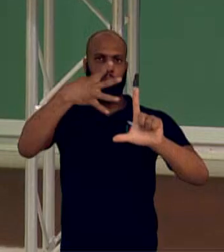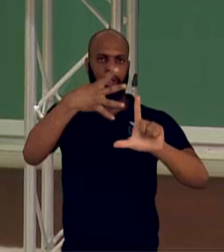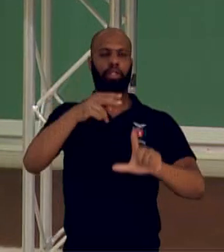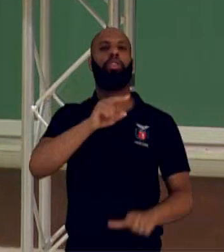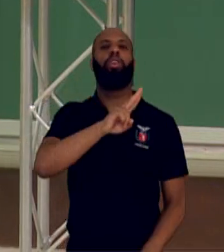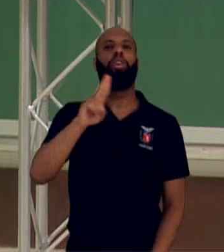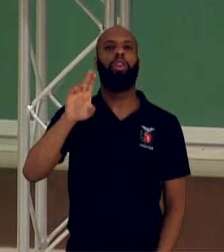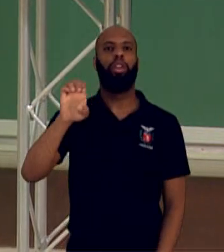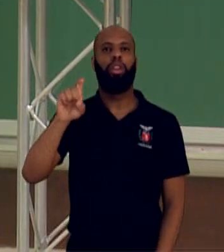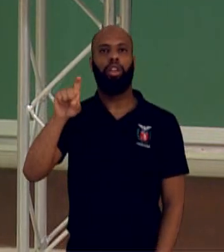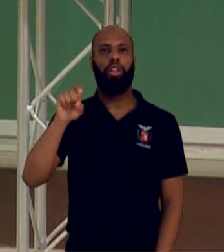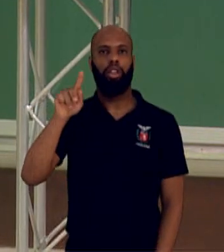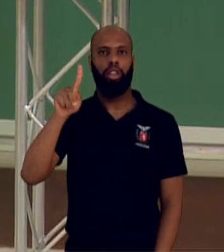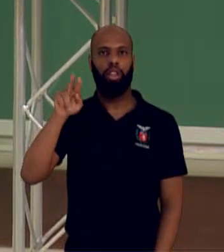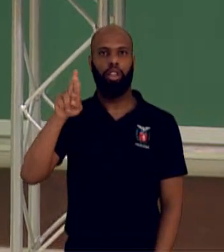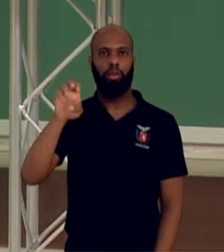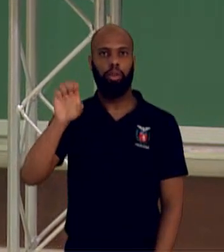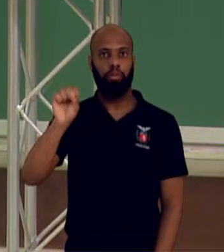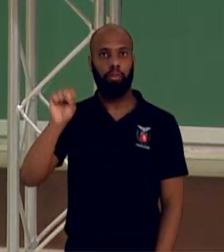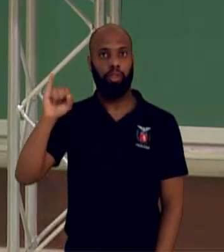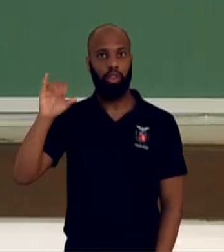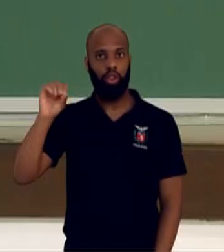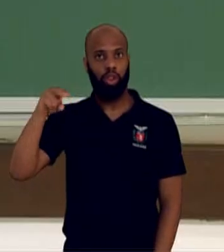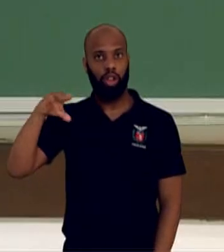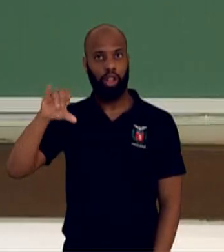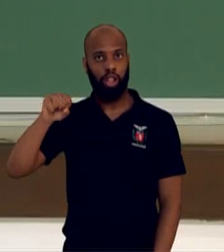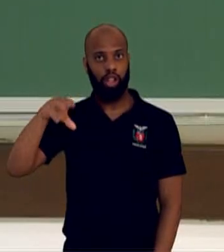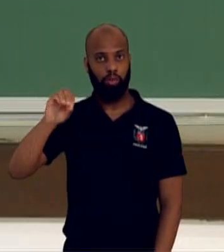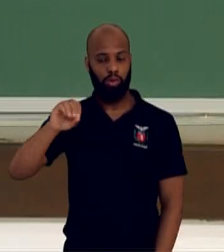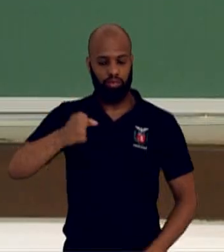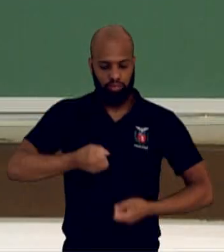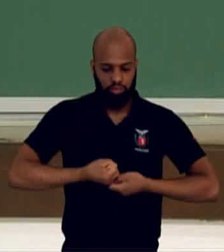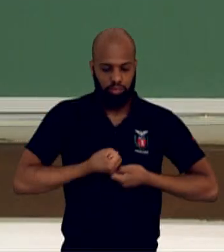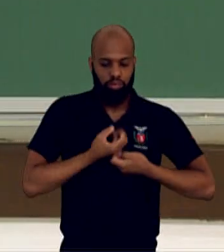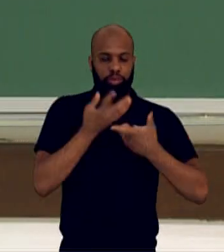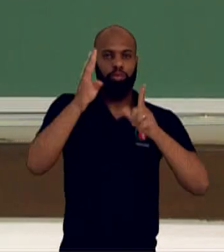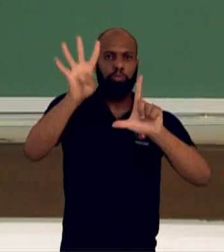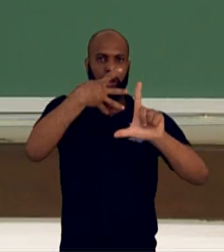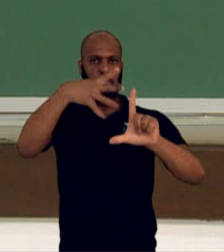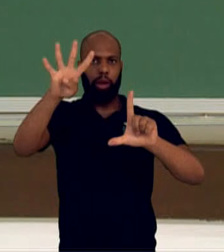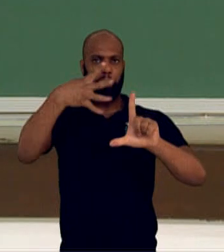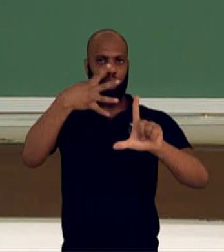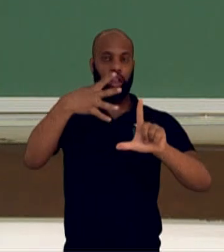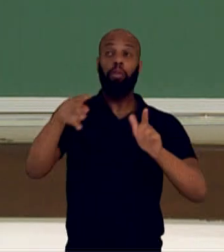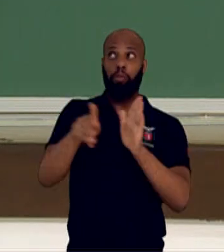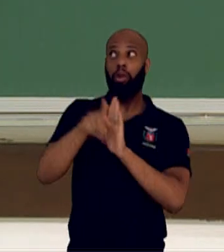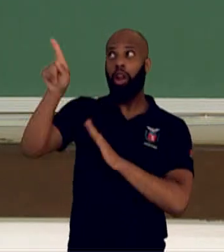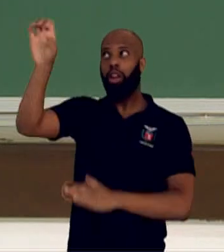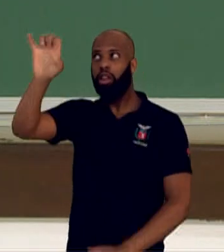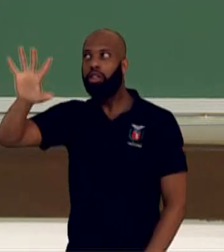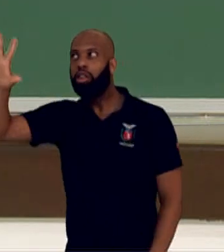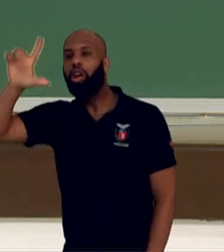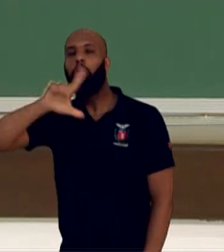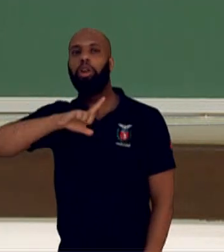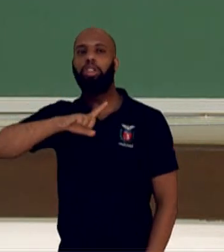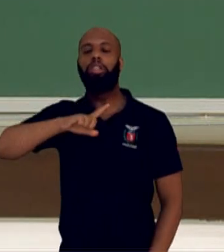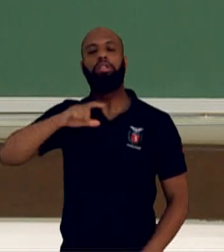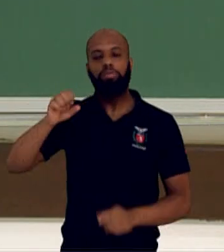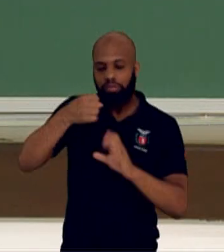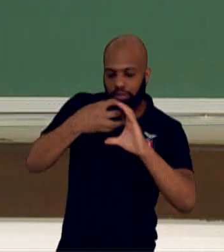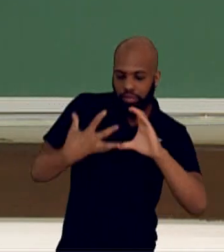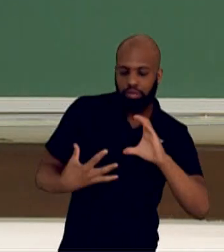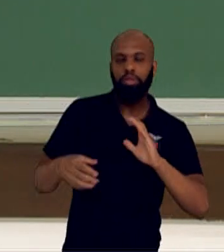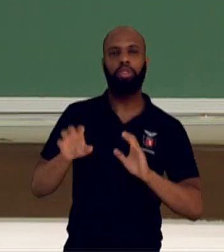que ambos, que tinham passado por lá, trouxeram essas características para a sua obra. Então,